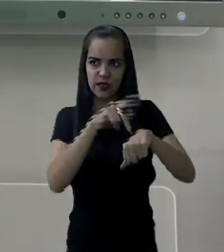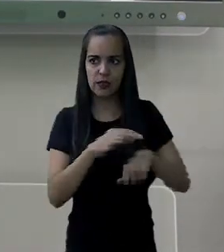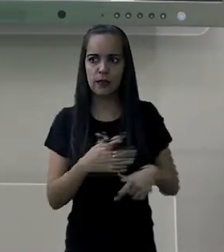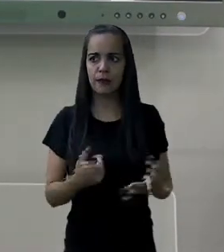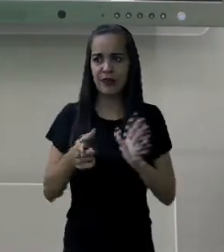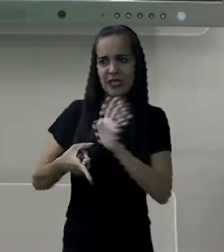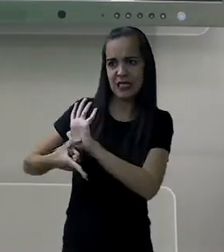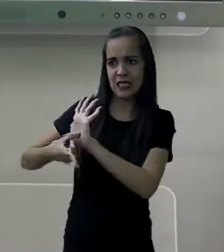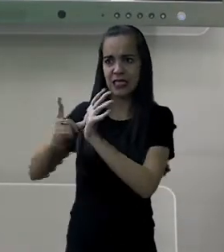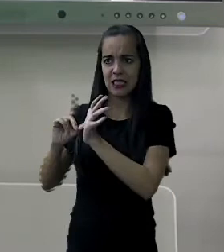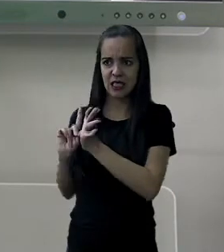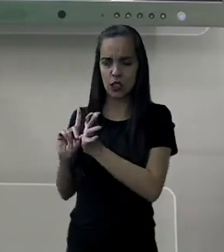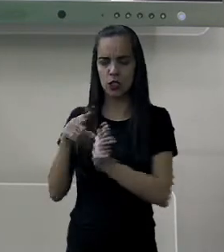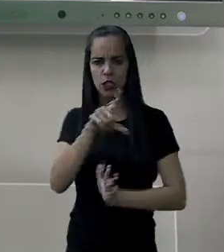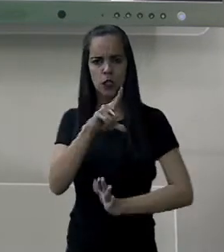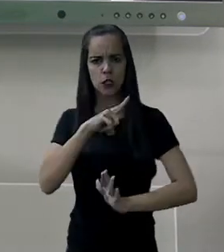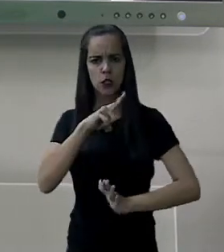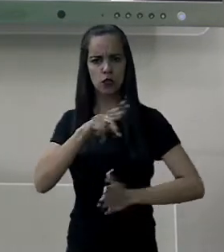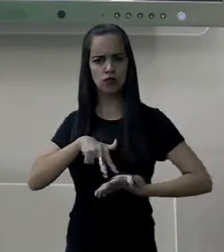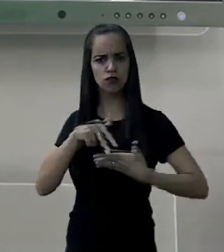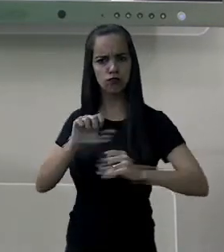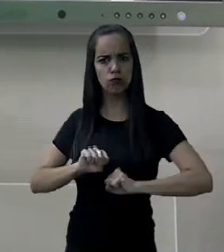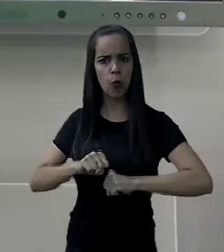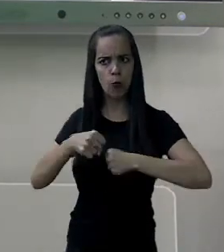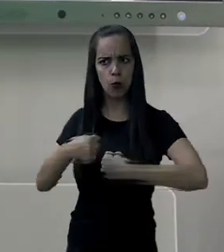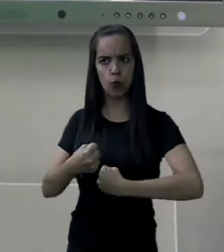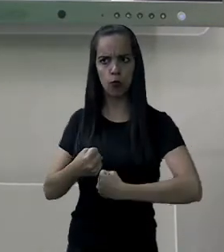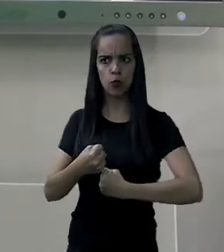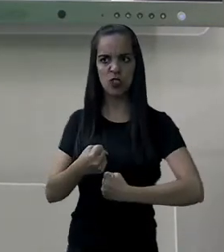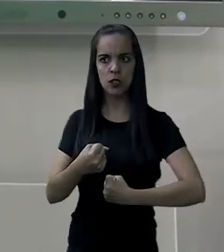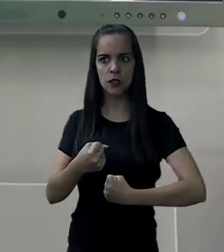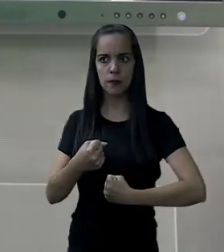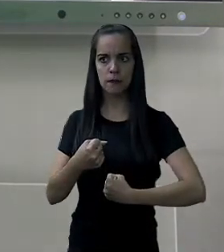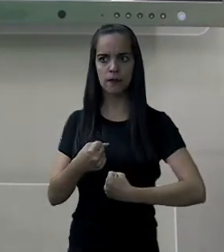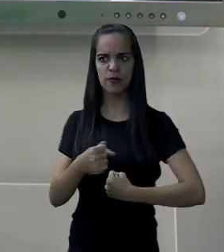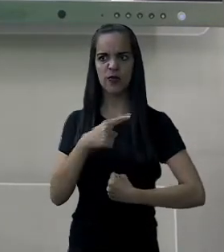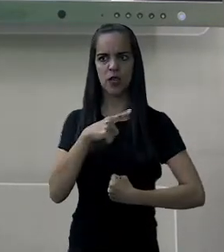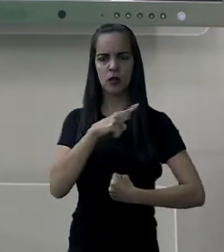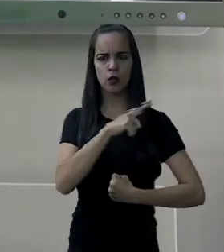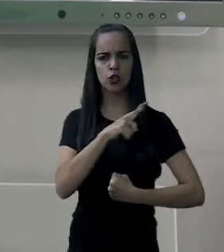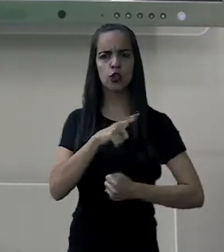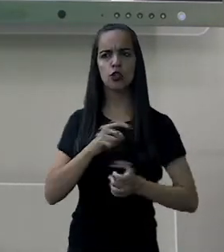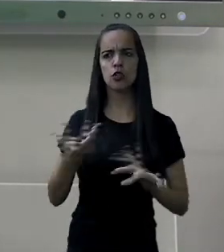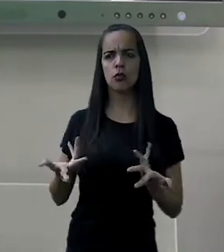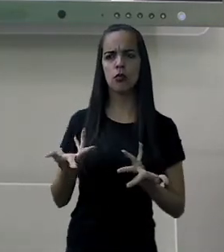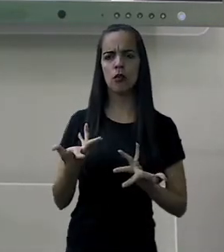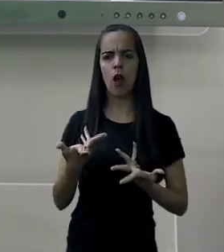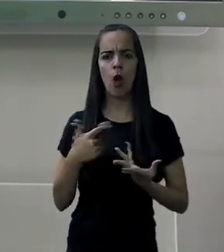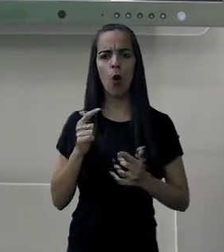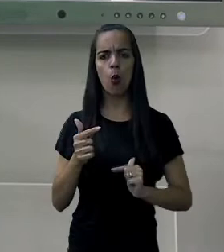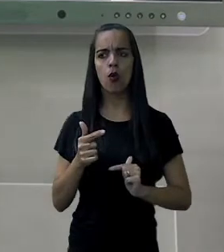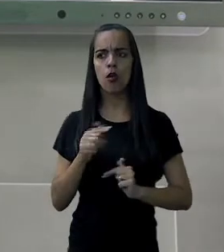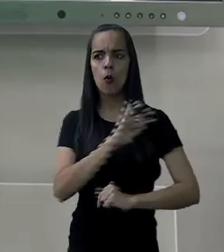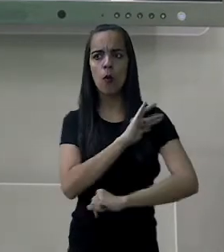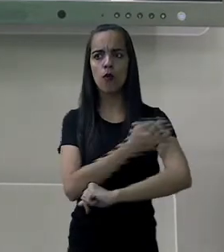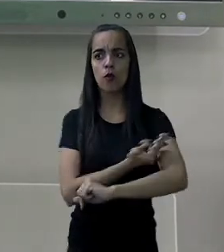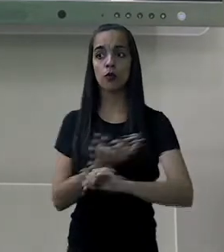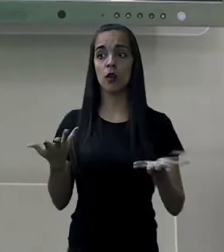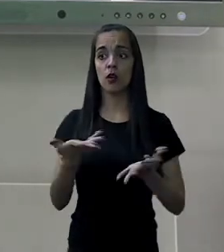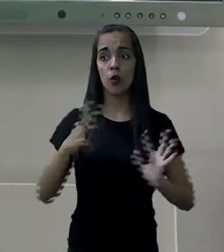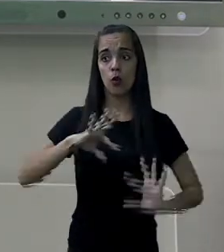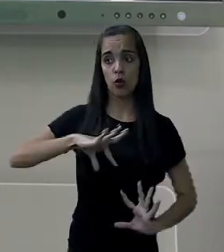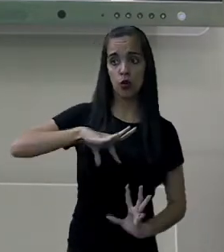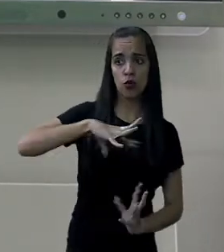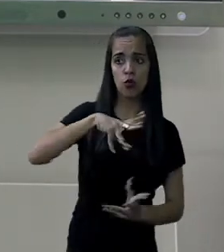antes, as potências europeias tinham um grande destaque no cenário mundial. E agora o mundo